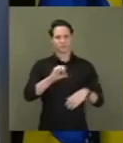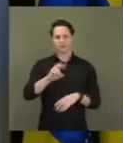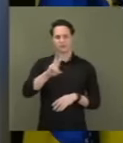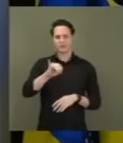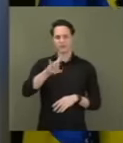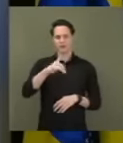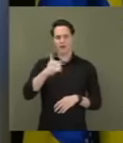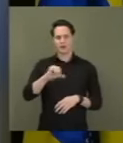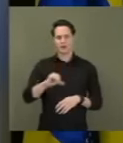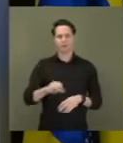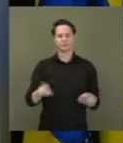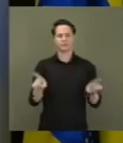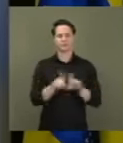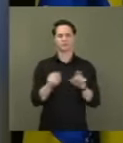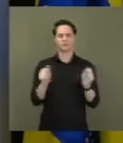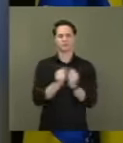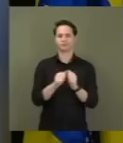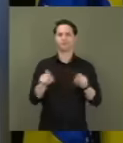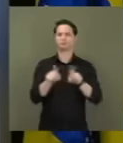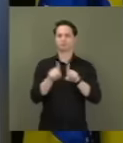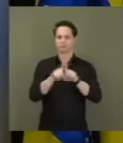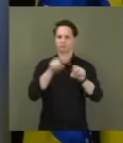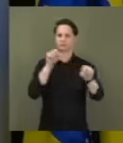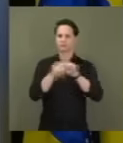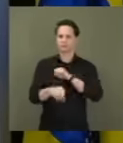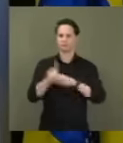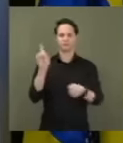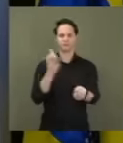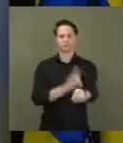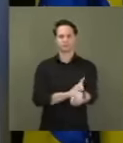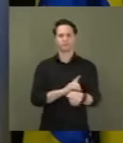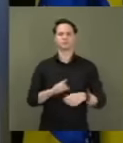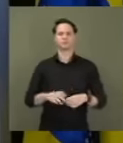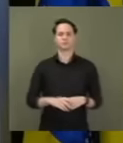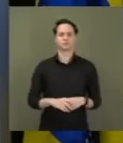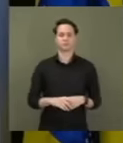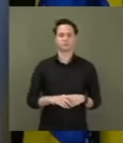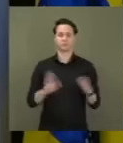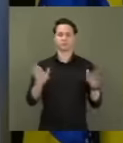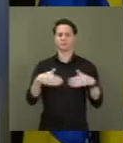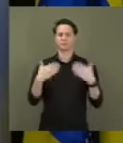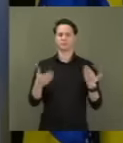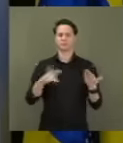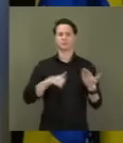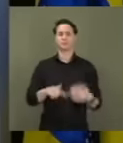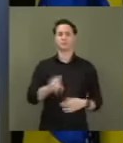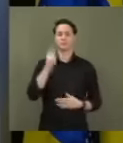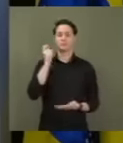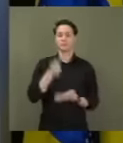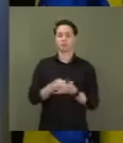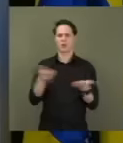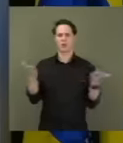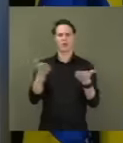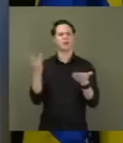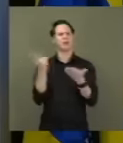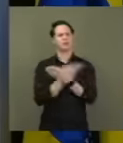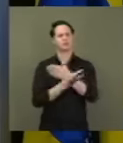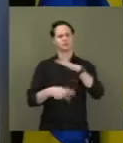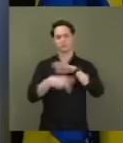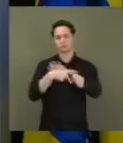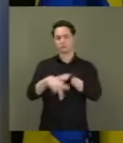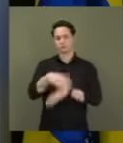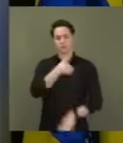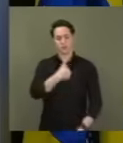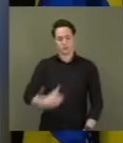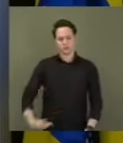disso e também mata. Também mata. Essa decisão equivocada do governo,